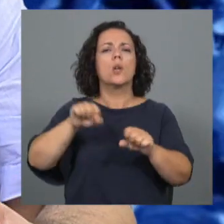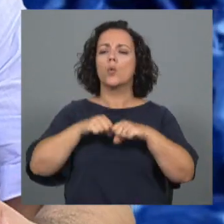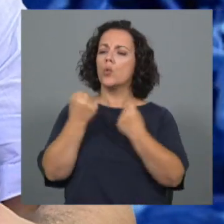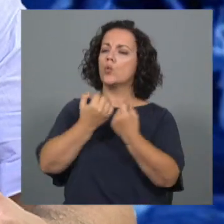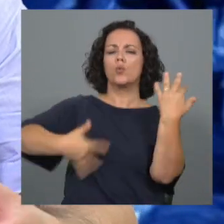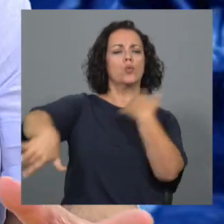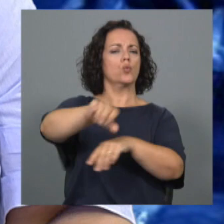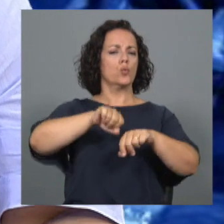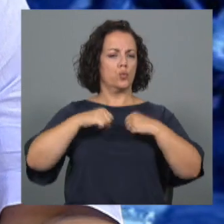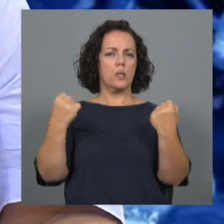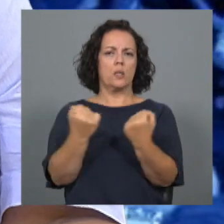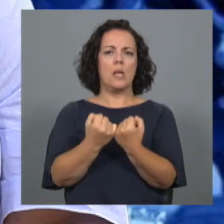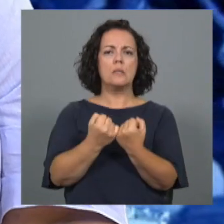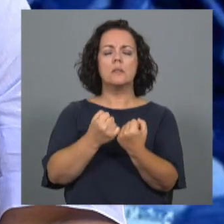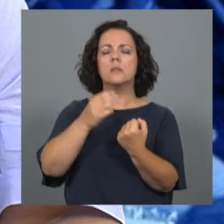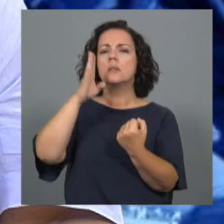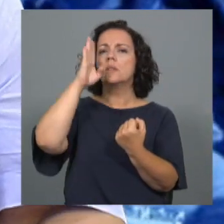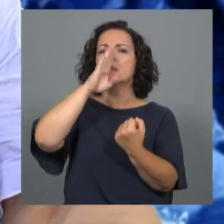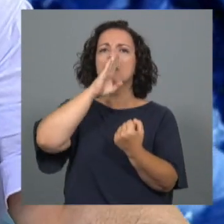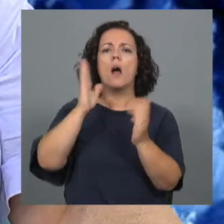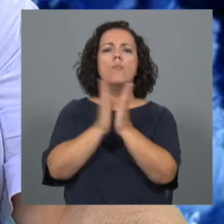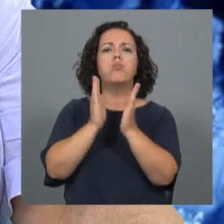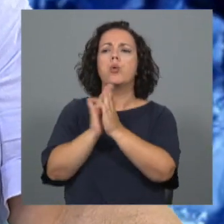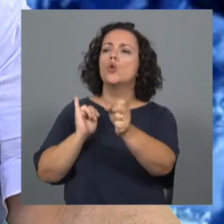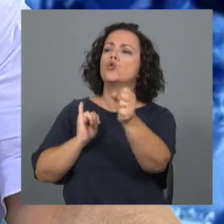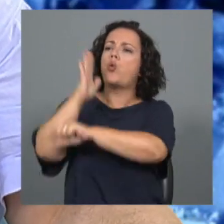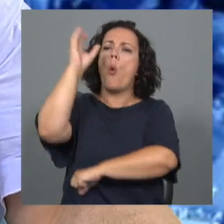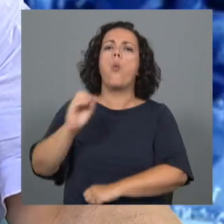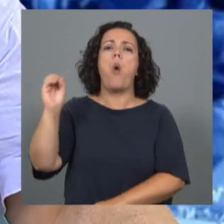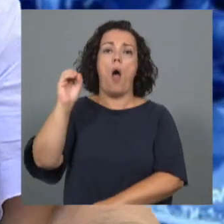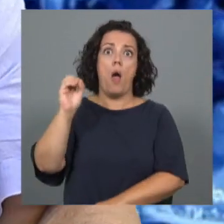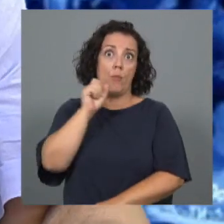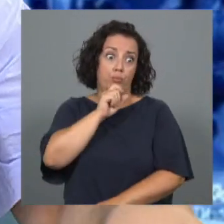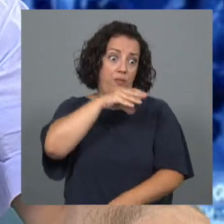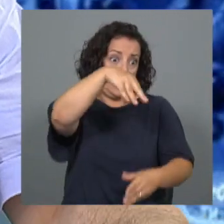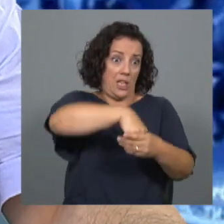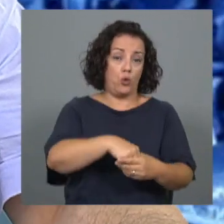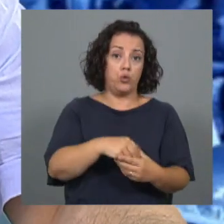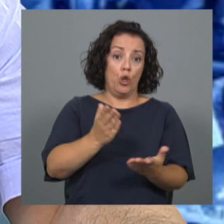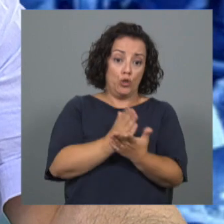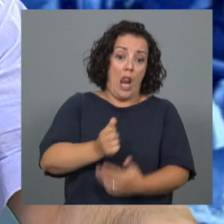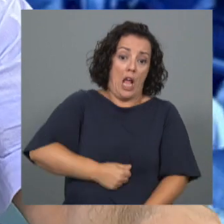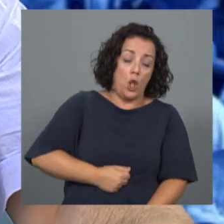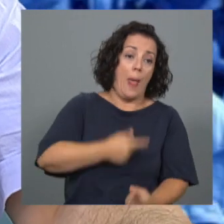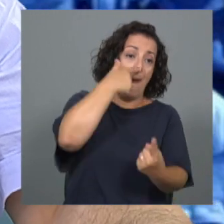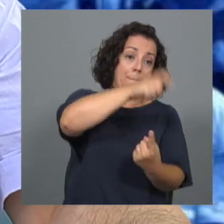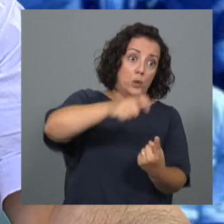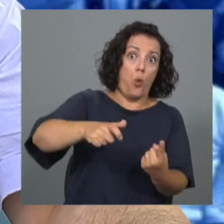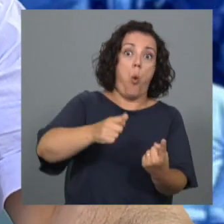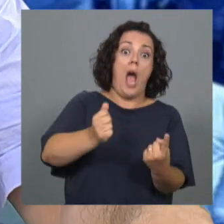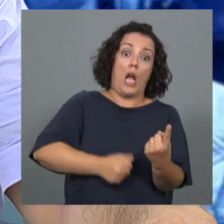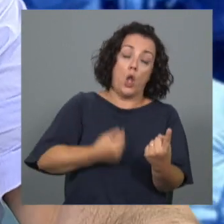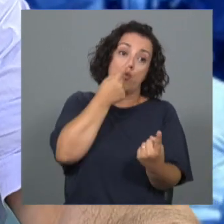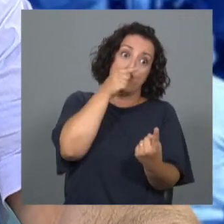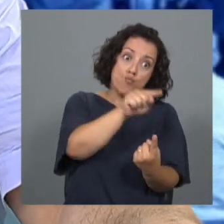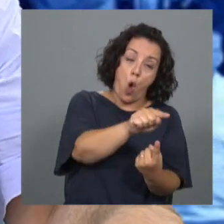que sem outras tradições ou confissões religiosas. Teríamos nas nossas escolas católicas pessoas que o são católicos e que escolhem a escola